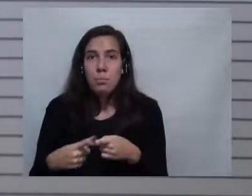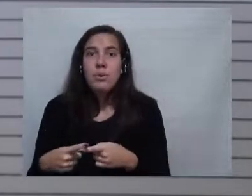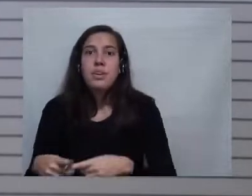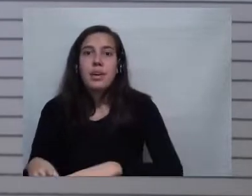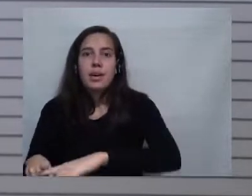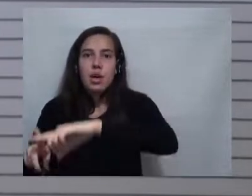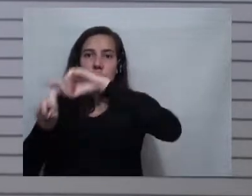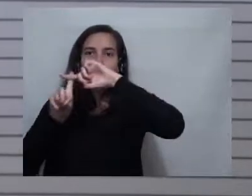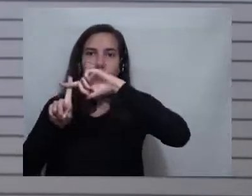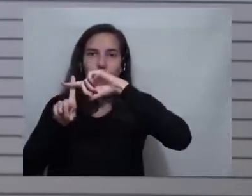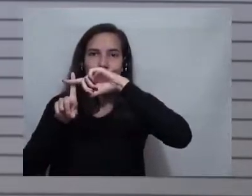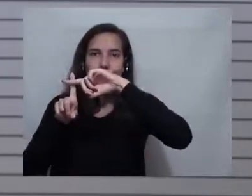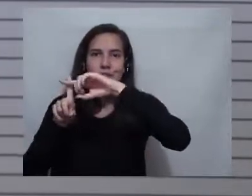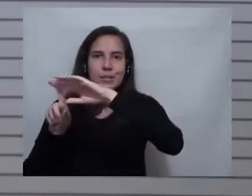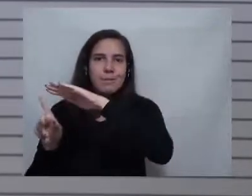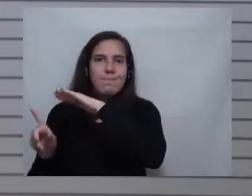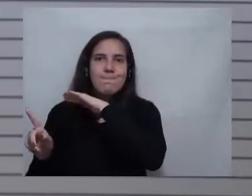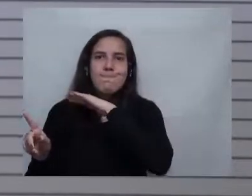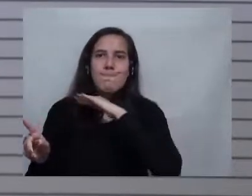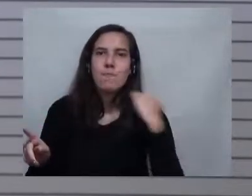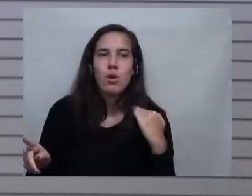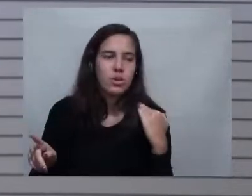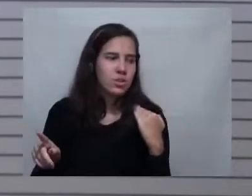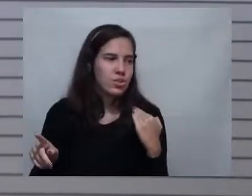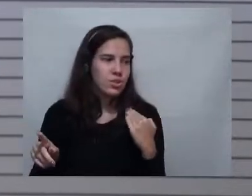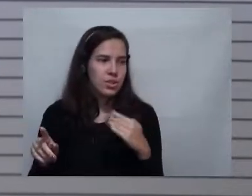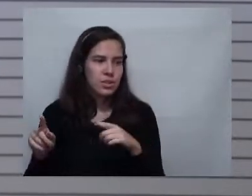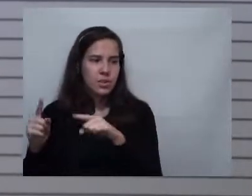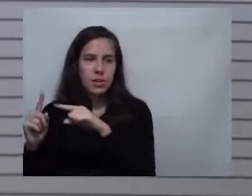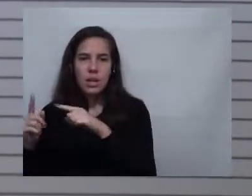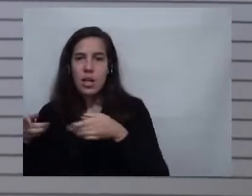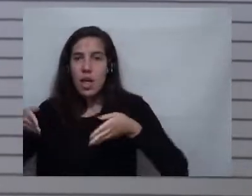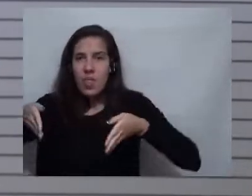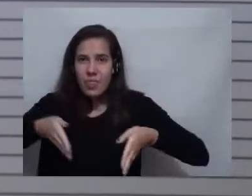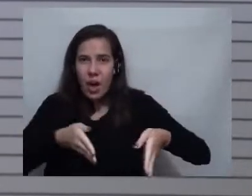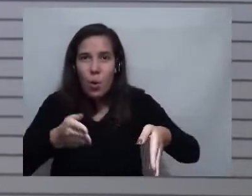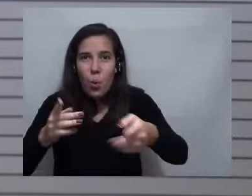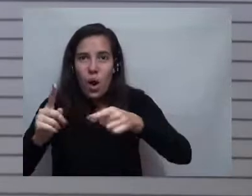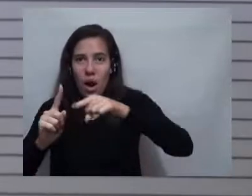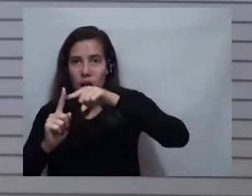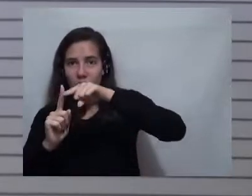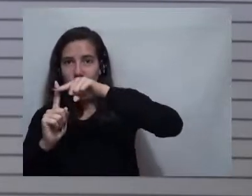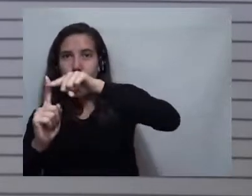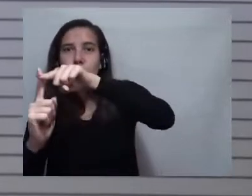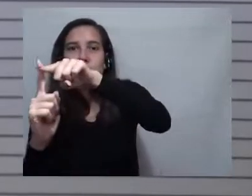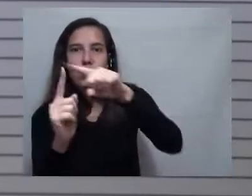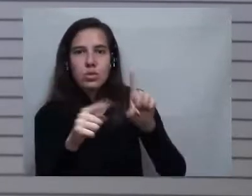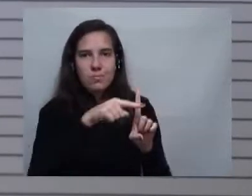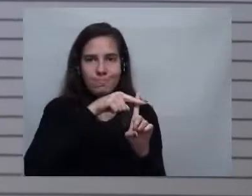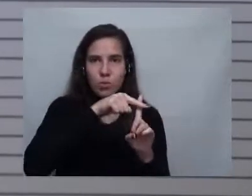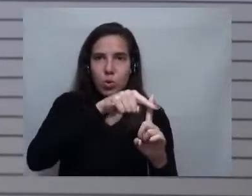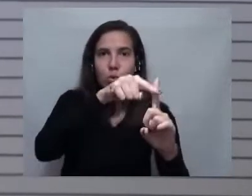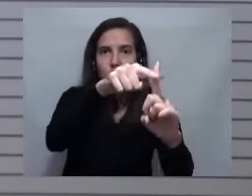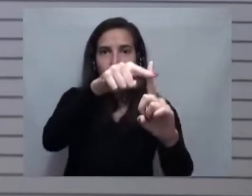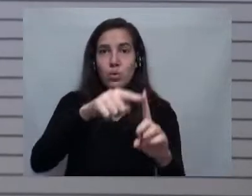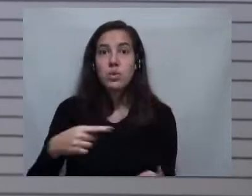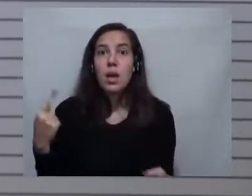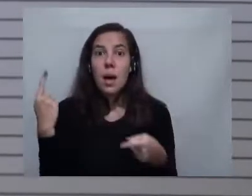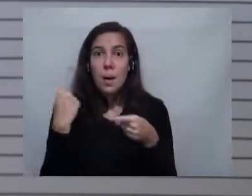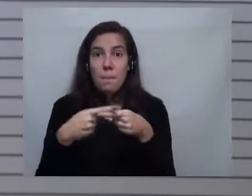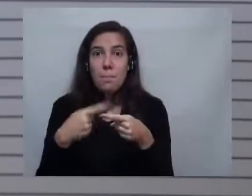laterais e assim os homens morriam a classificação é uma maneira de